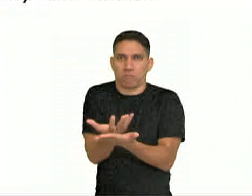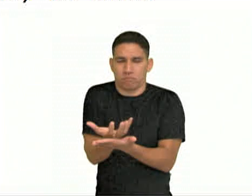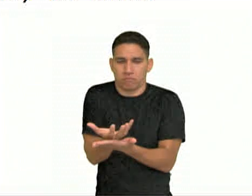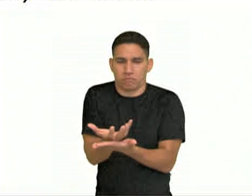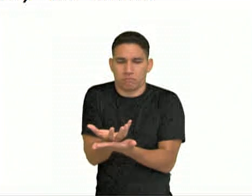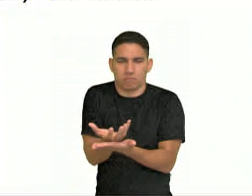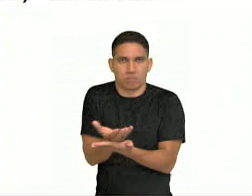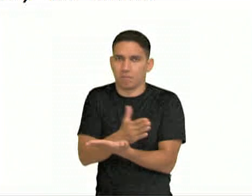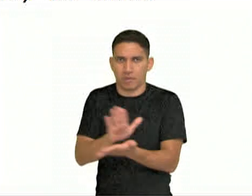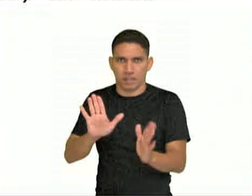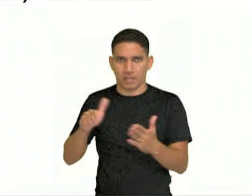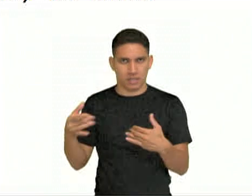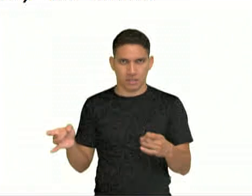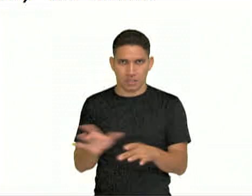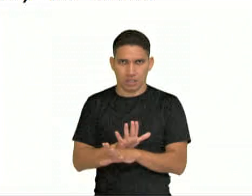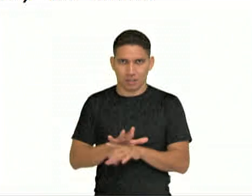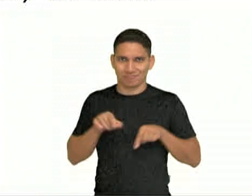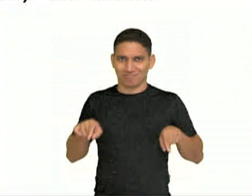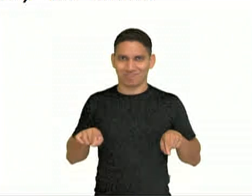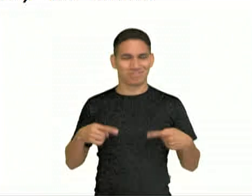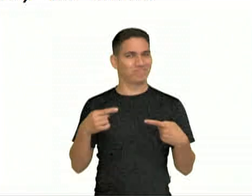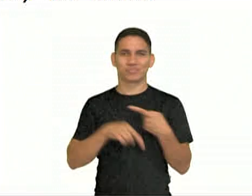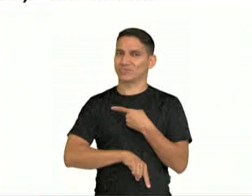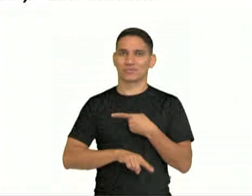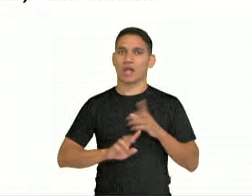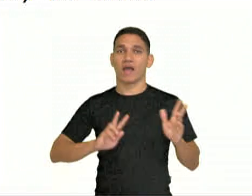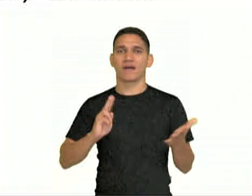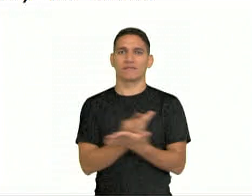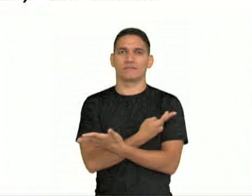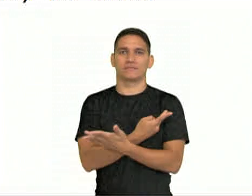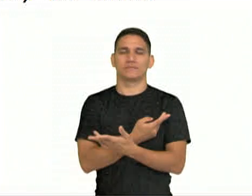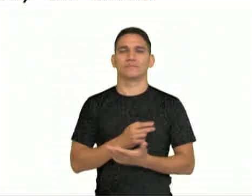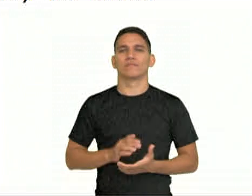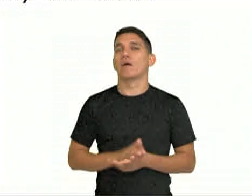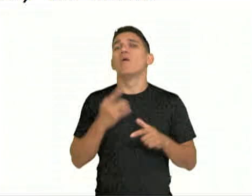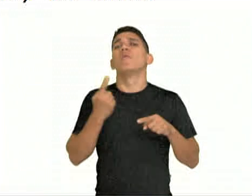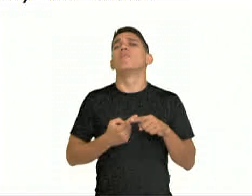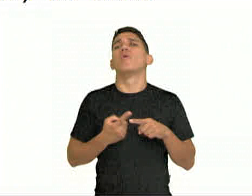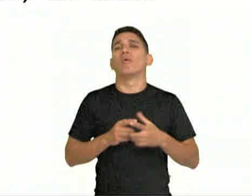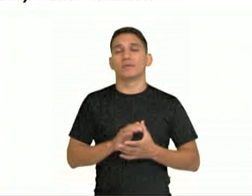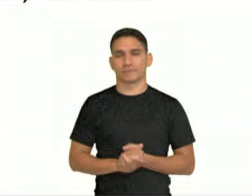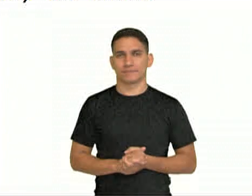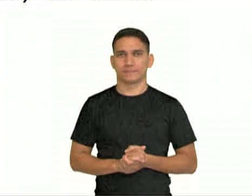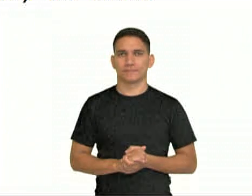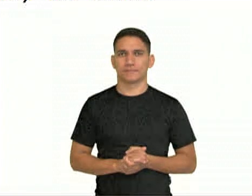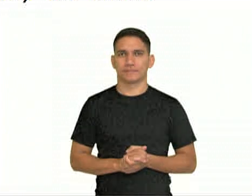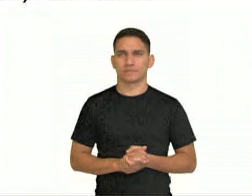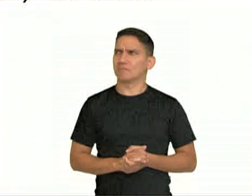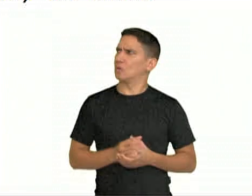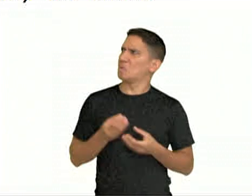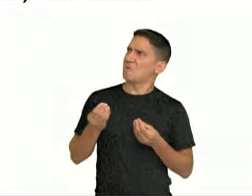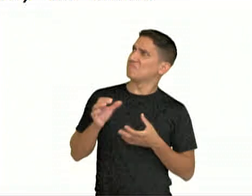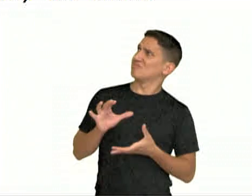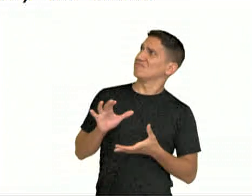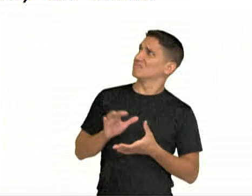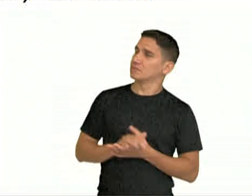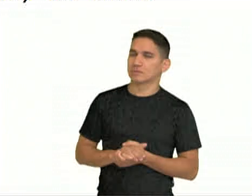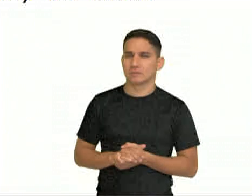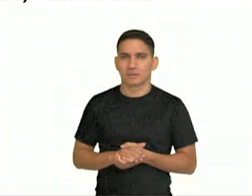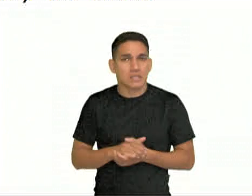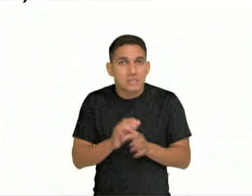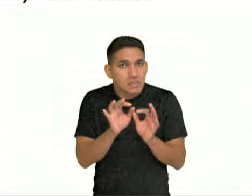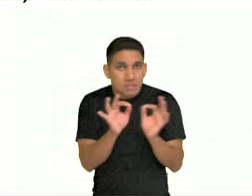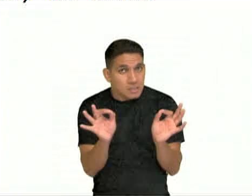Aqui, não. Aqui, essa questão é falsa. Por quê? Como assim, professor? É